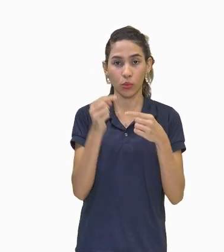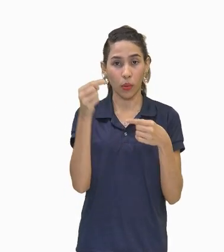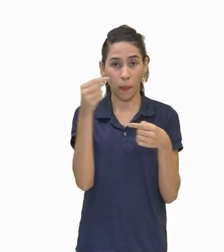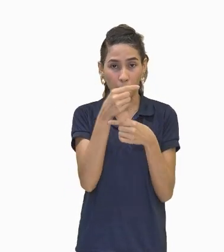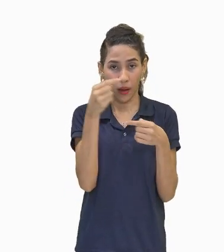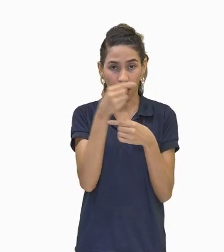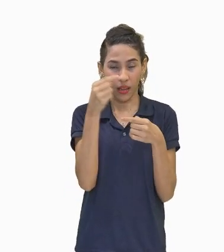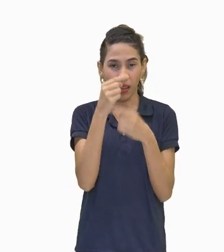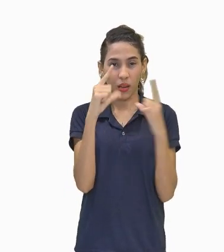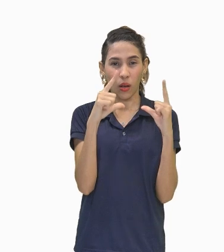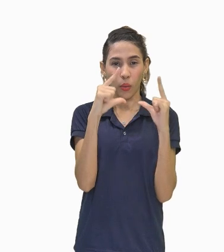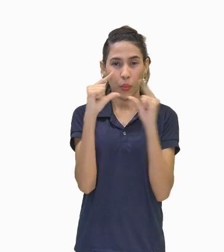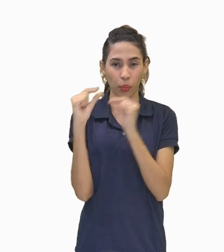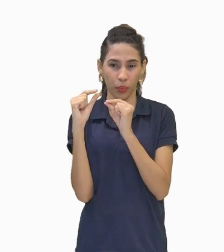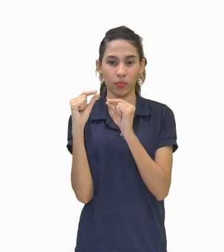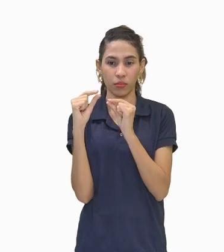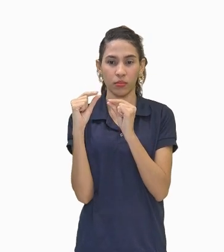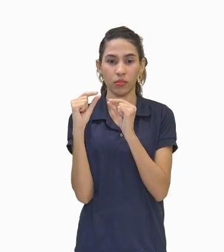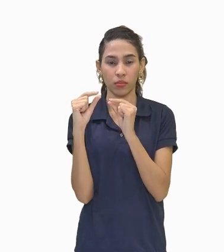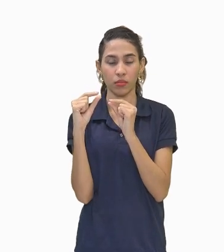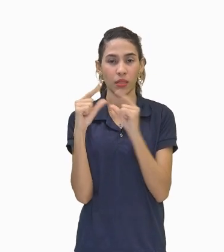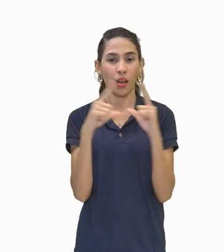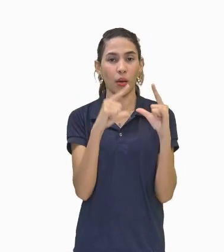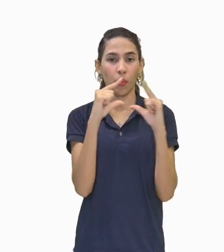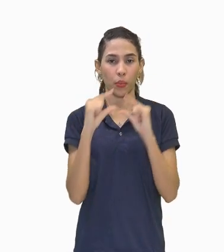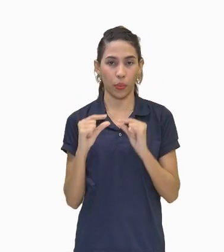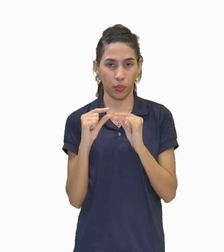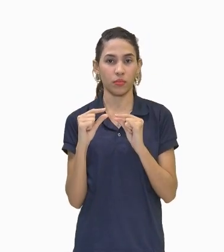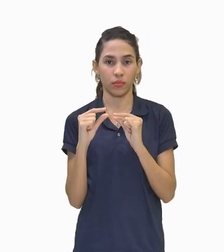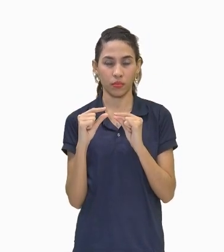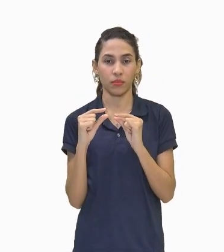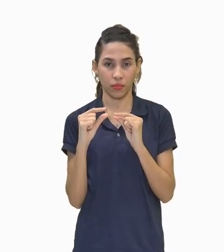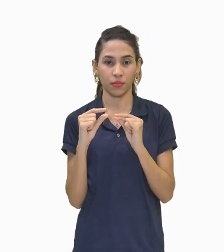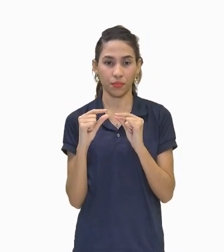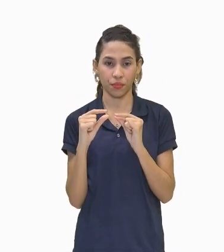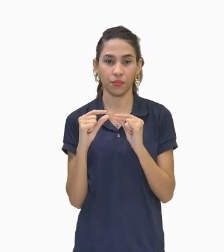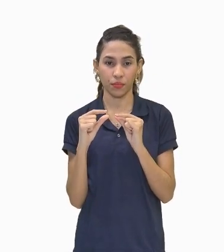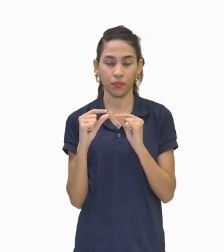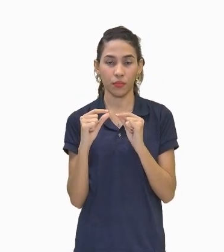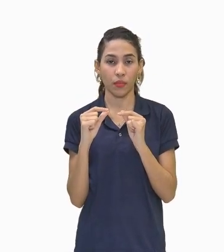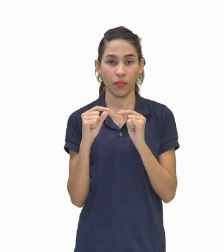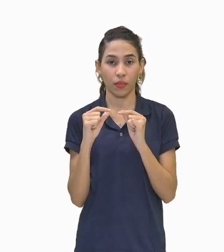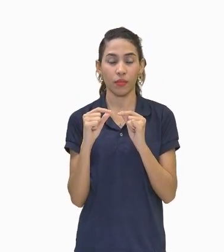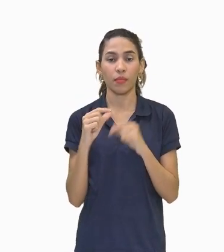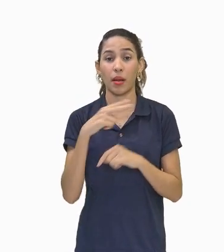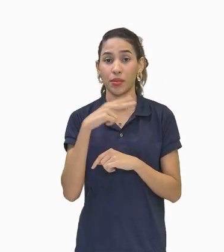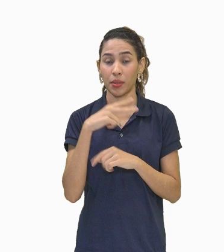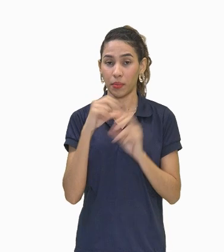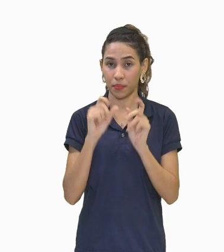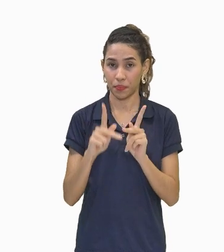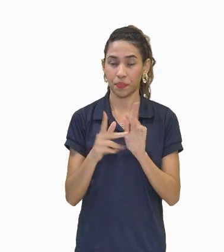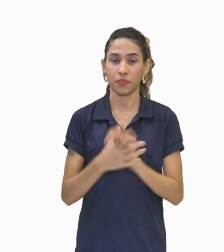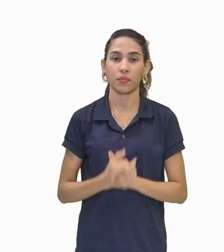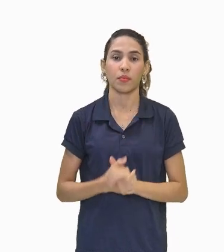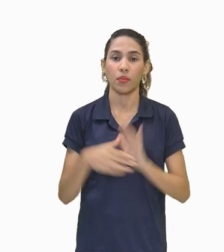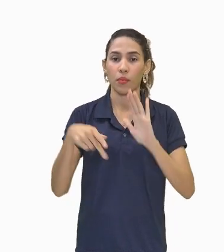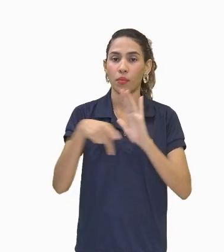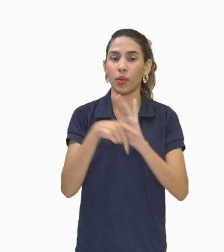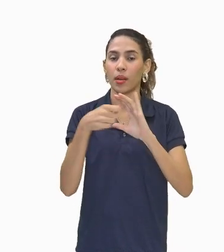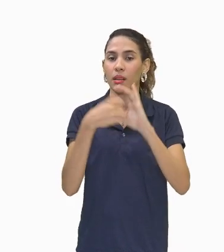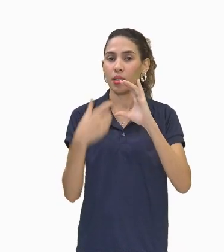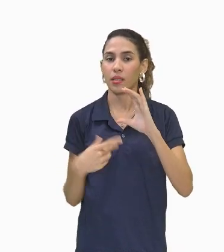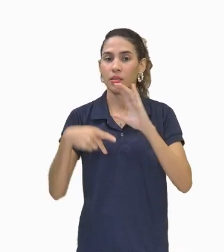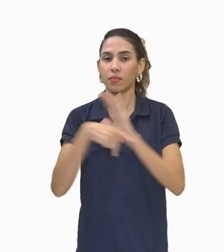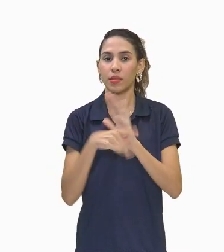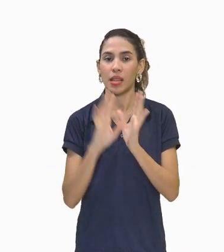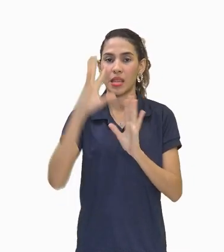resistências individuais dos componentes no circuito. E isso ocorre porque a adição de